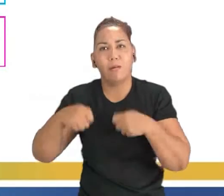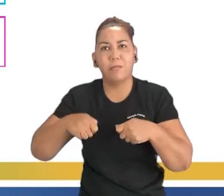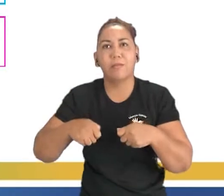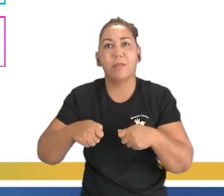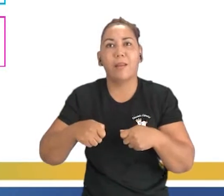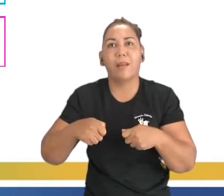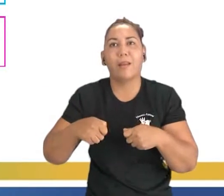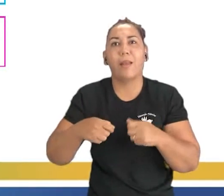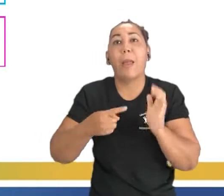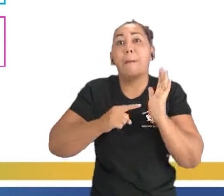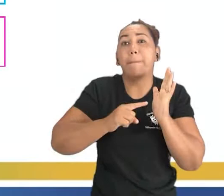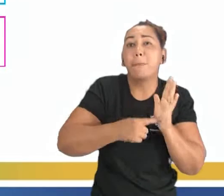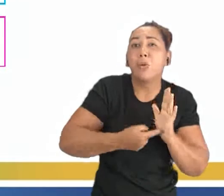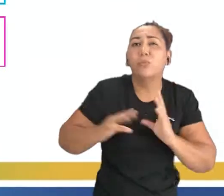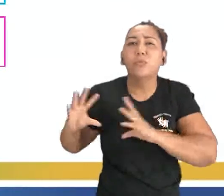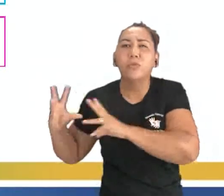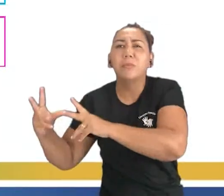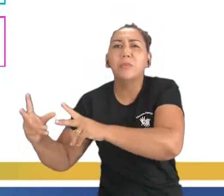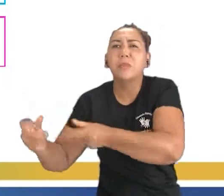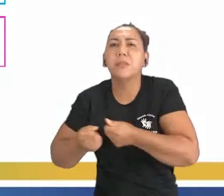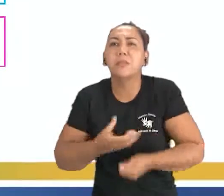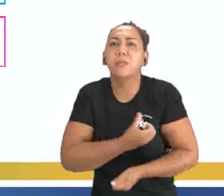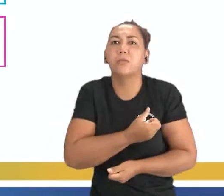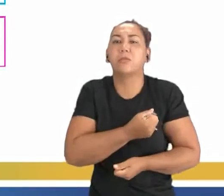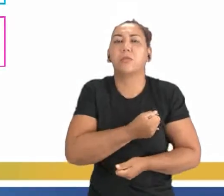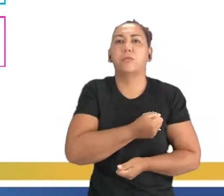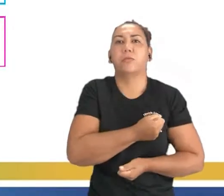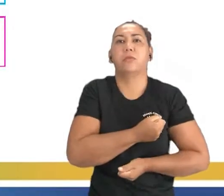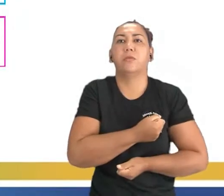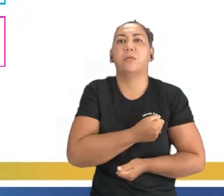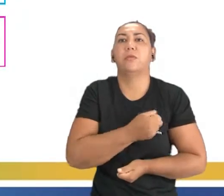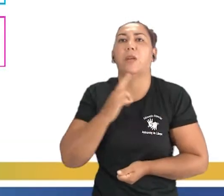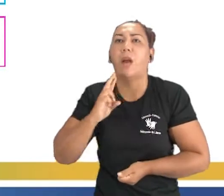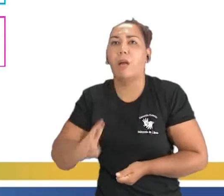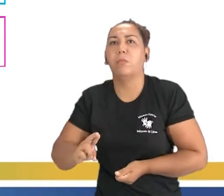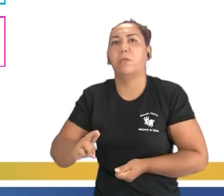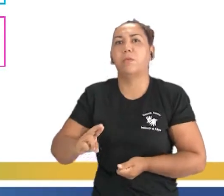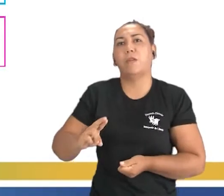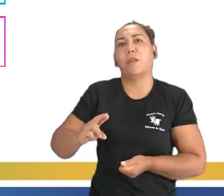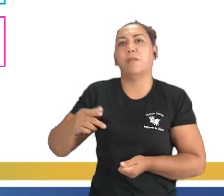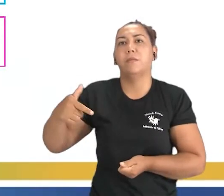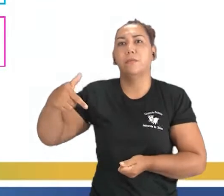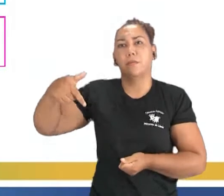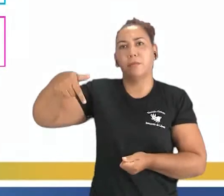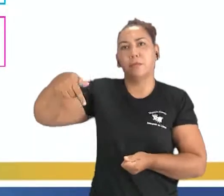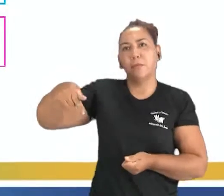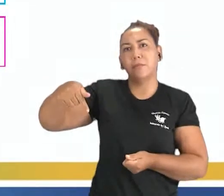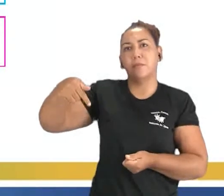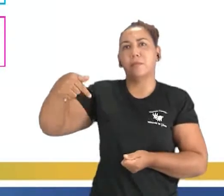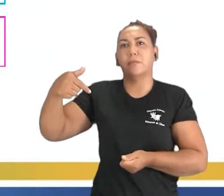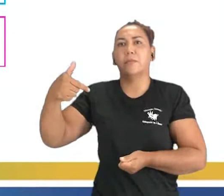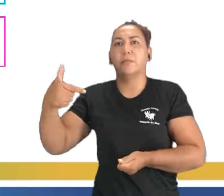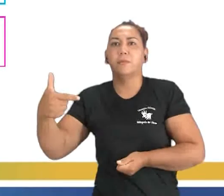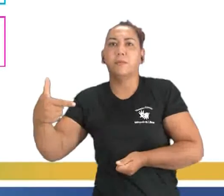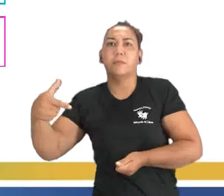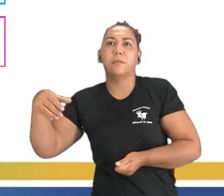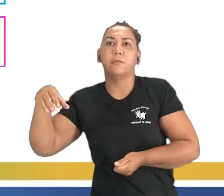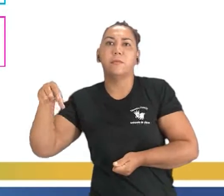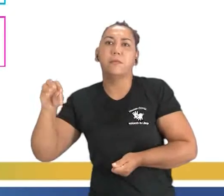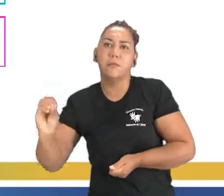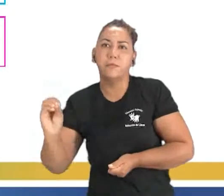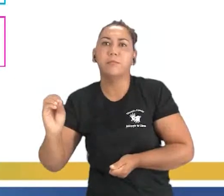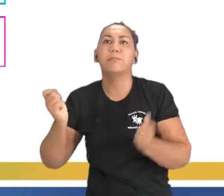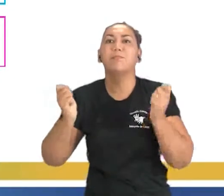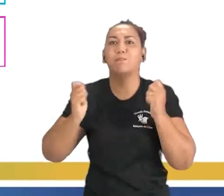Então, multiplicando todos esses números, nós temos o total de 720